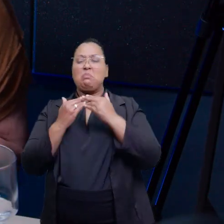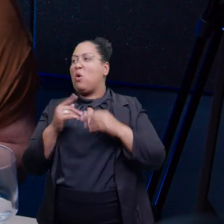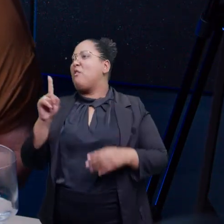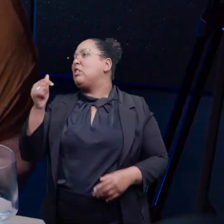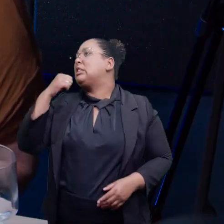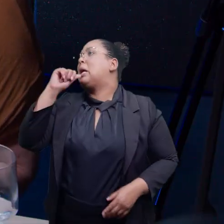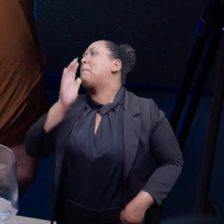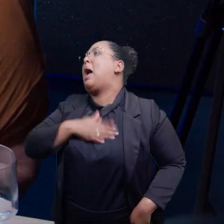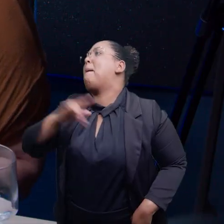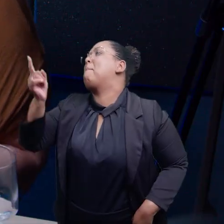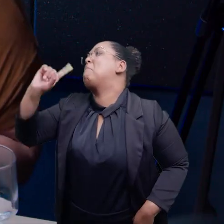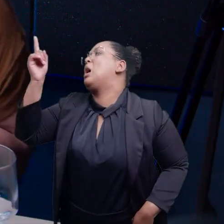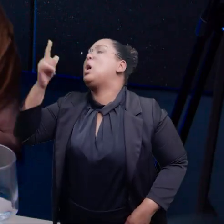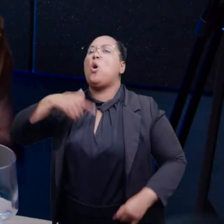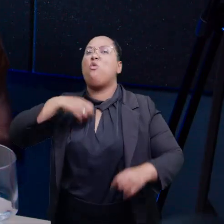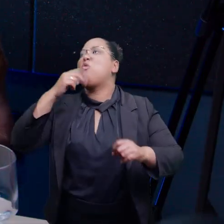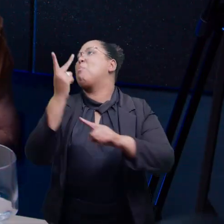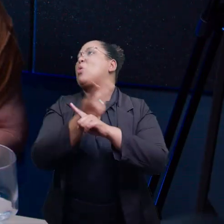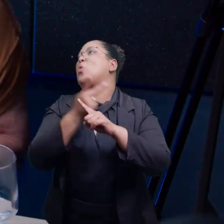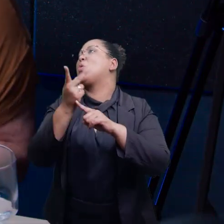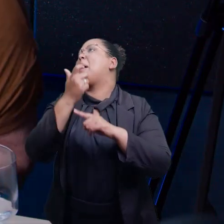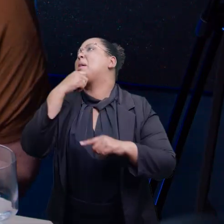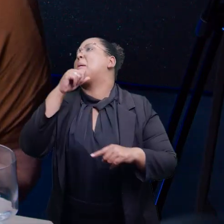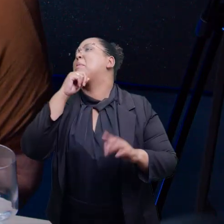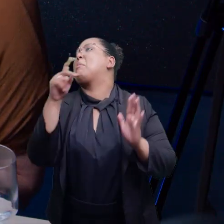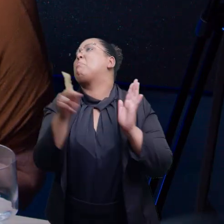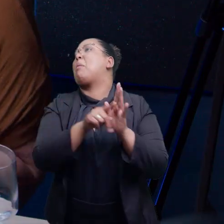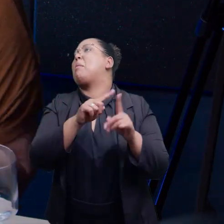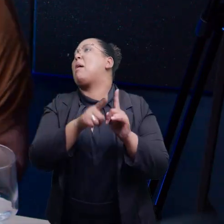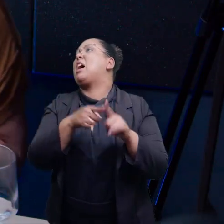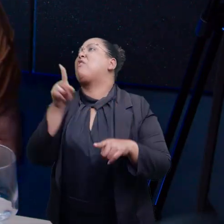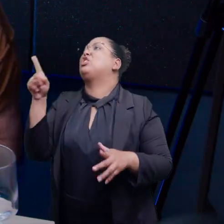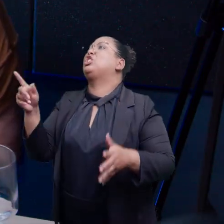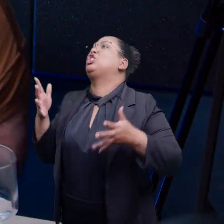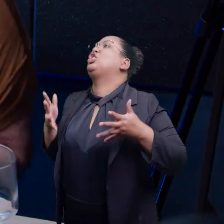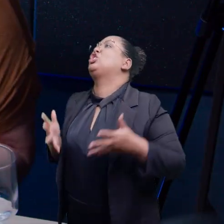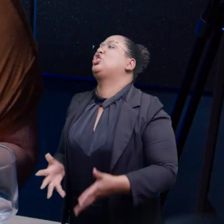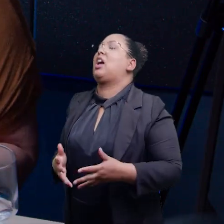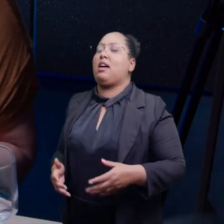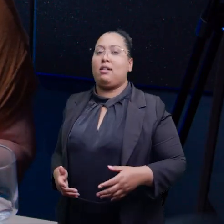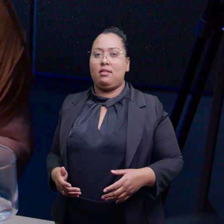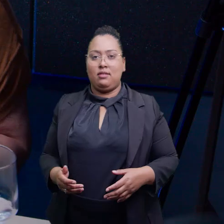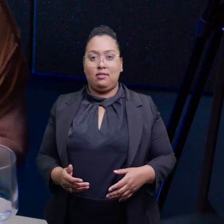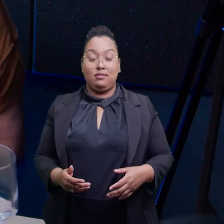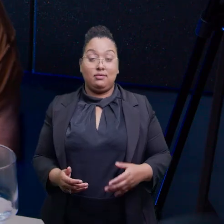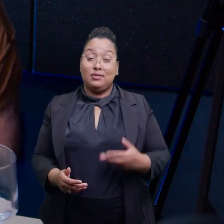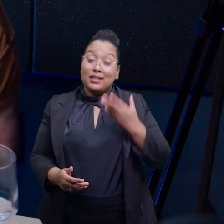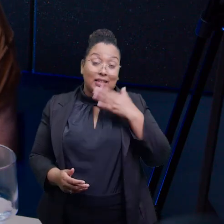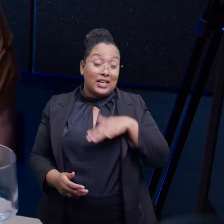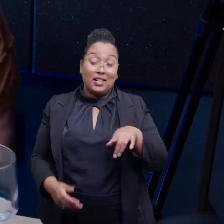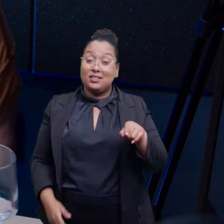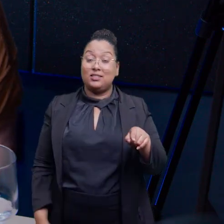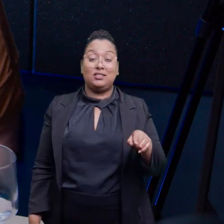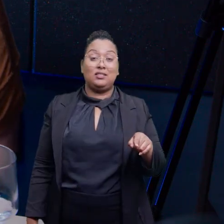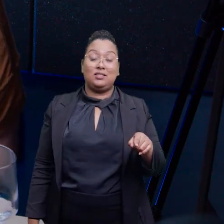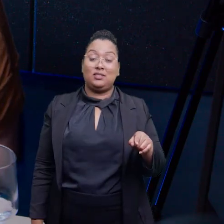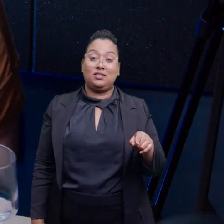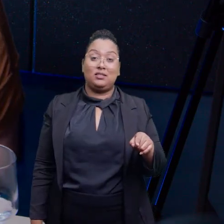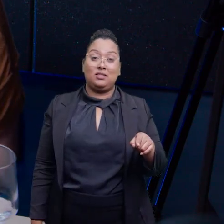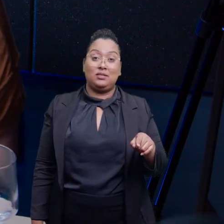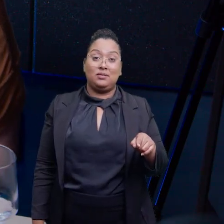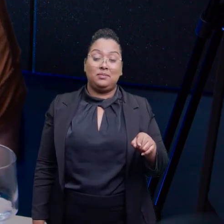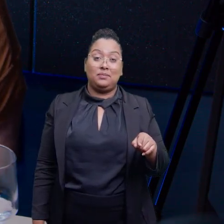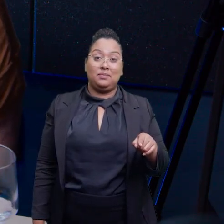minha mãe, eu vou procurar minha mãe de barriga, você é uma chata. A criança,